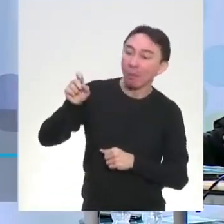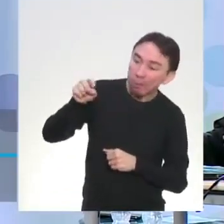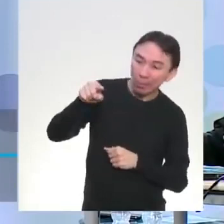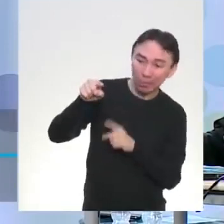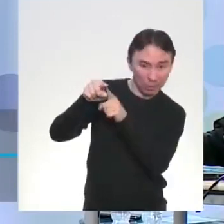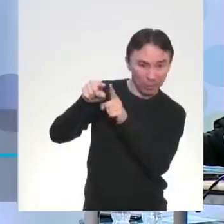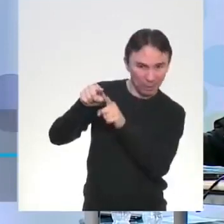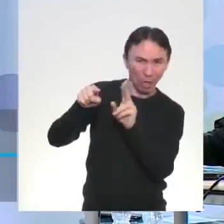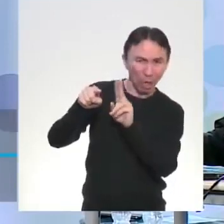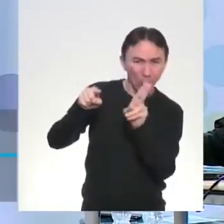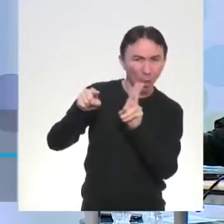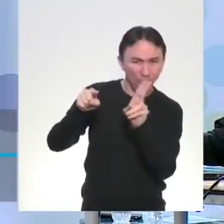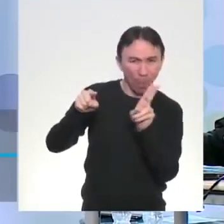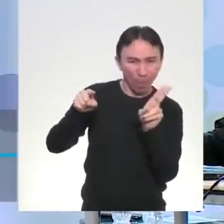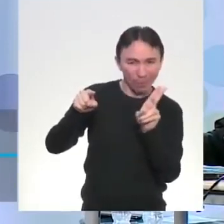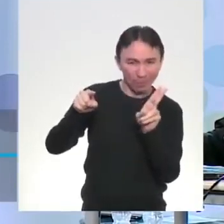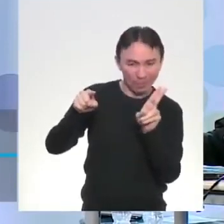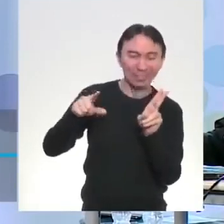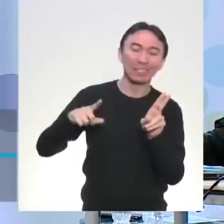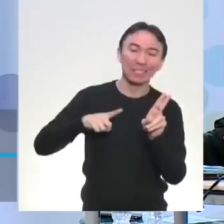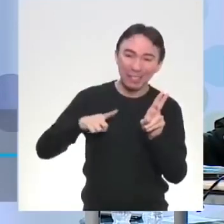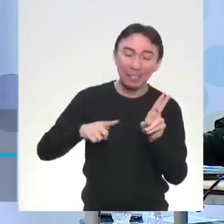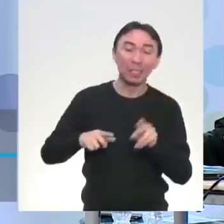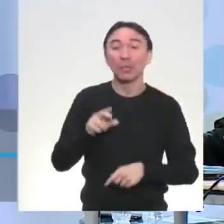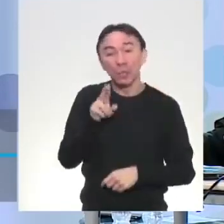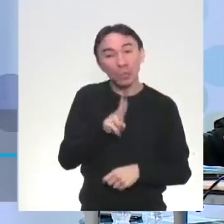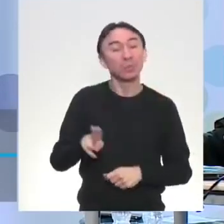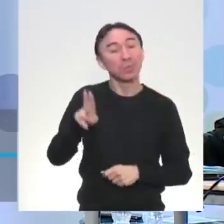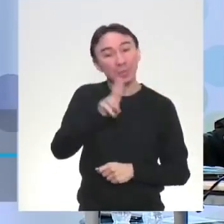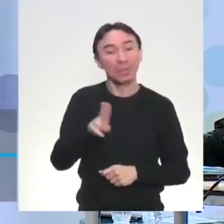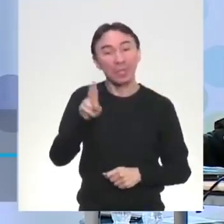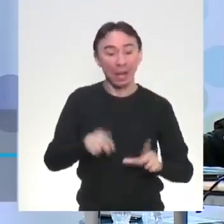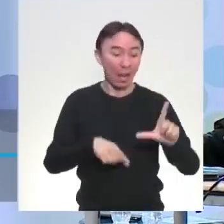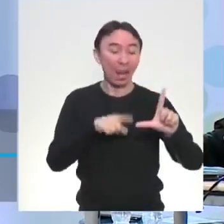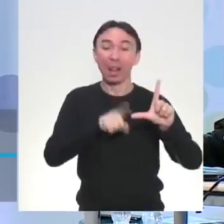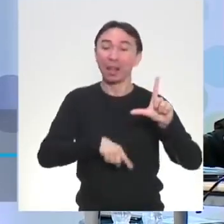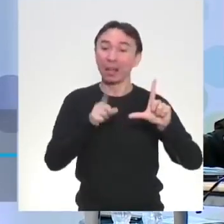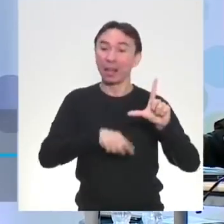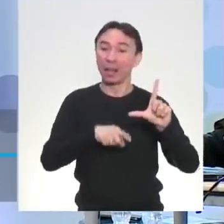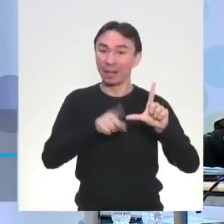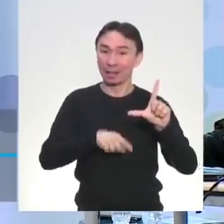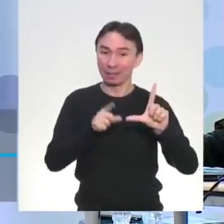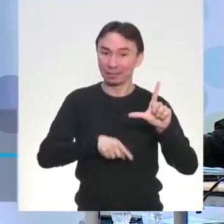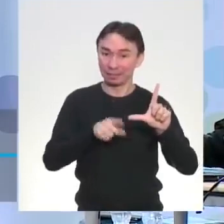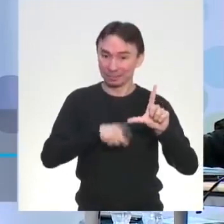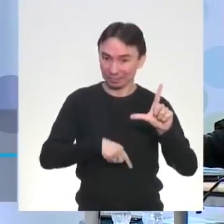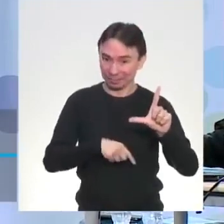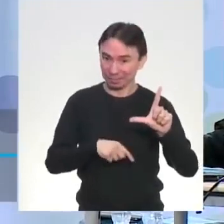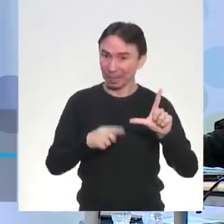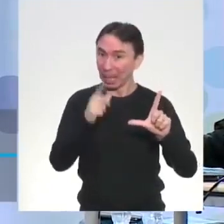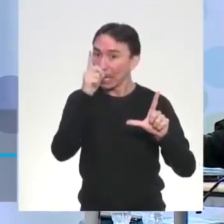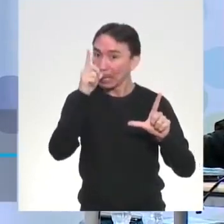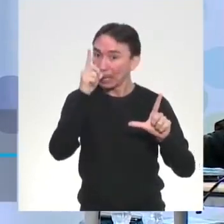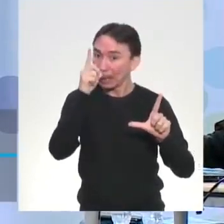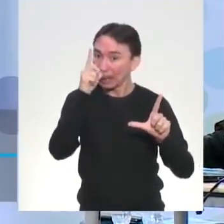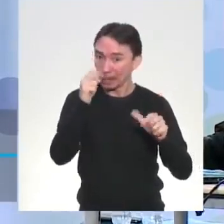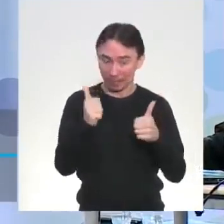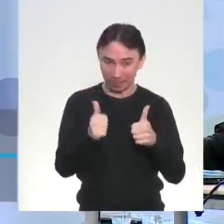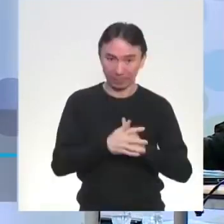letras latinas, as que a gente costuma usar para escrever mesmo, só que os pontos são sempre representados por